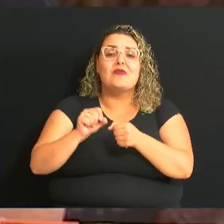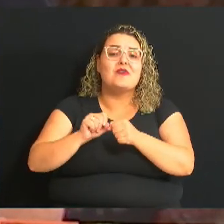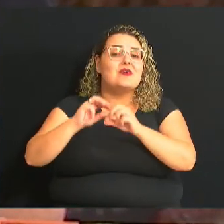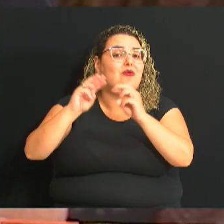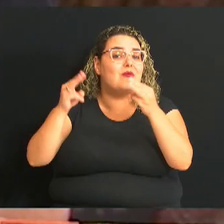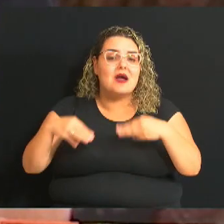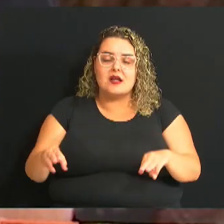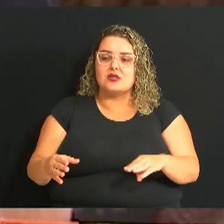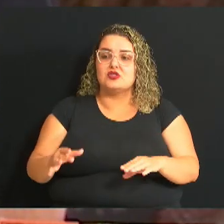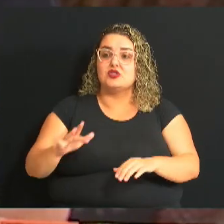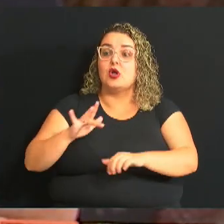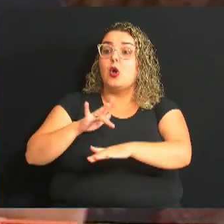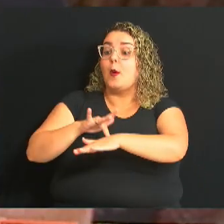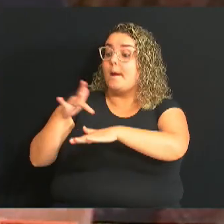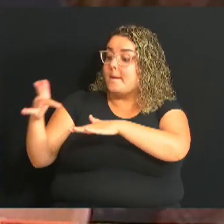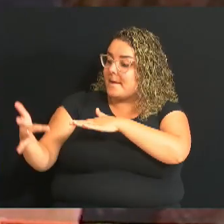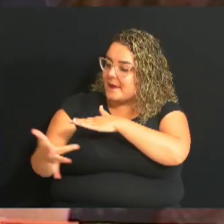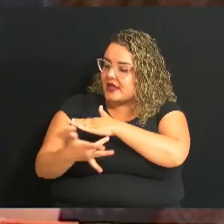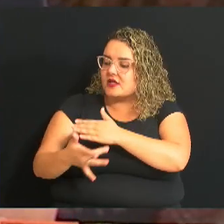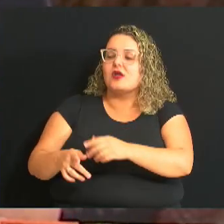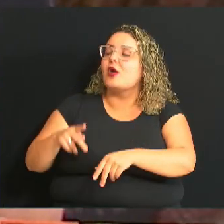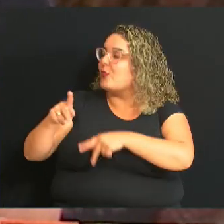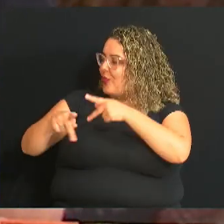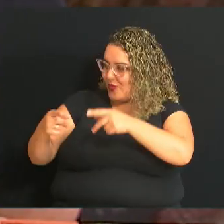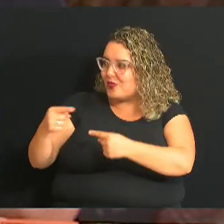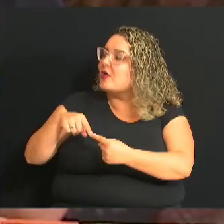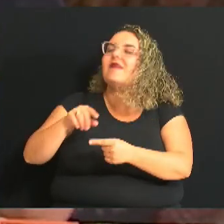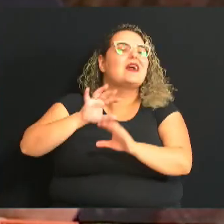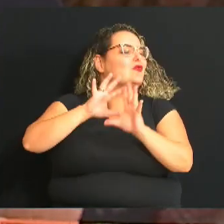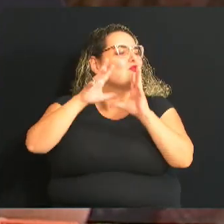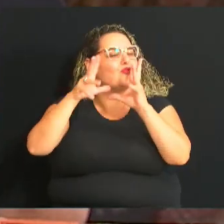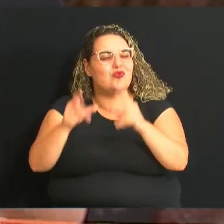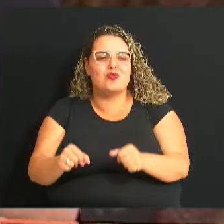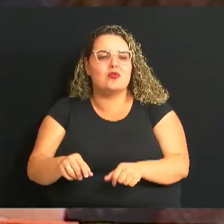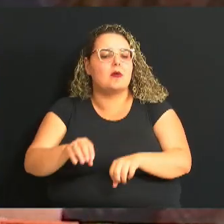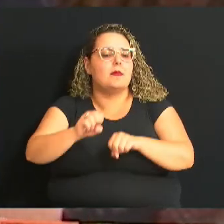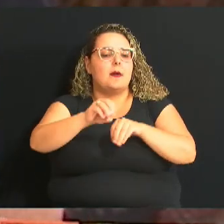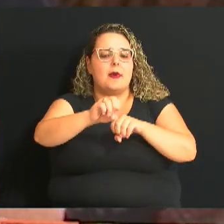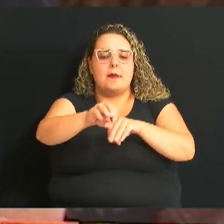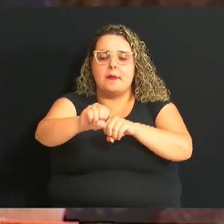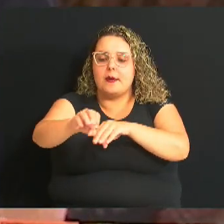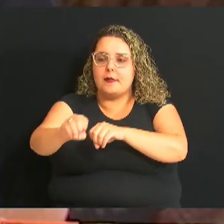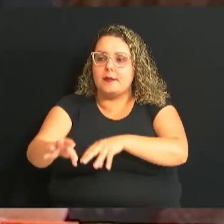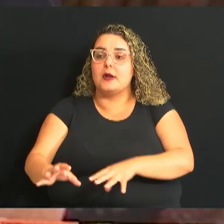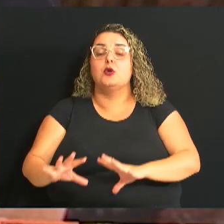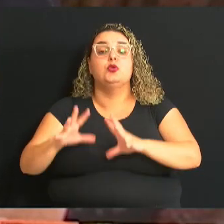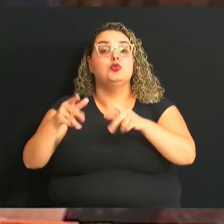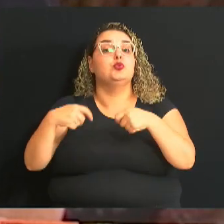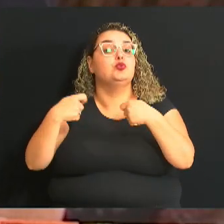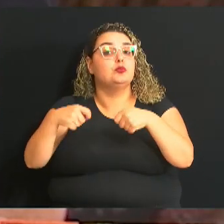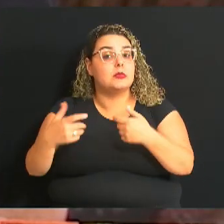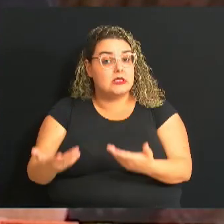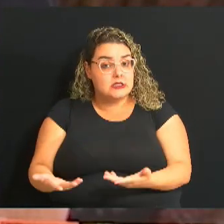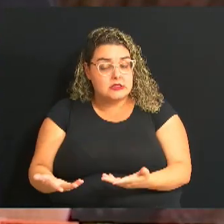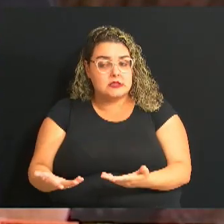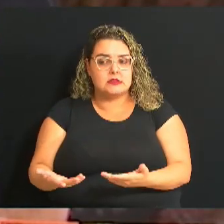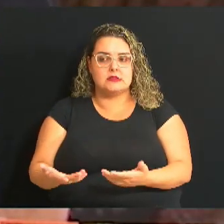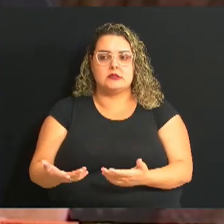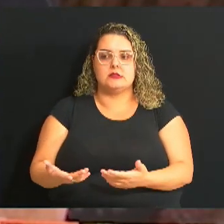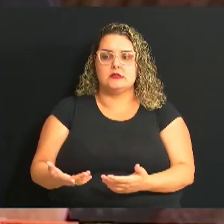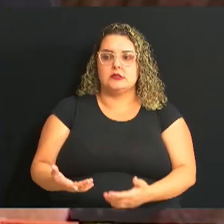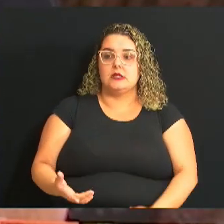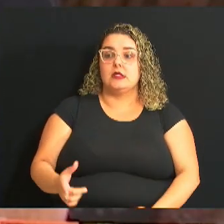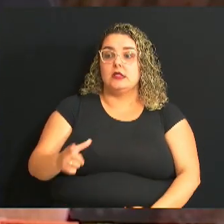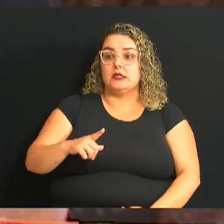profissional. Público-alvo, personas. Então a gente vai dando todos os contornos que eles precisam, né? Eles ganham uma licença grátis